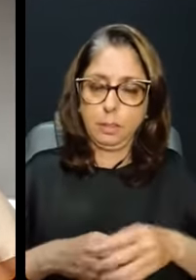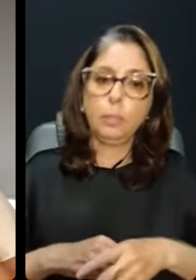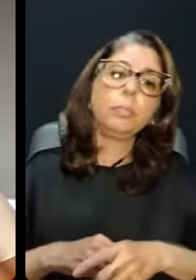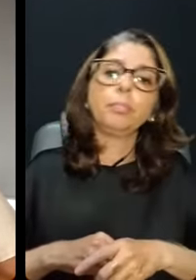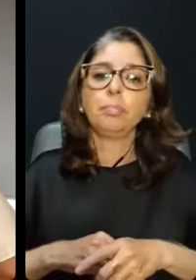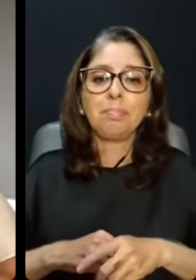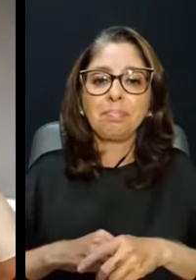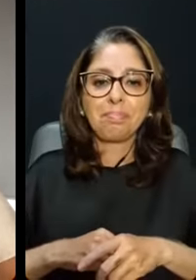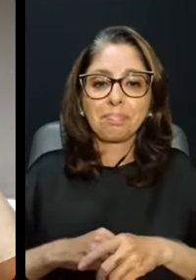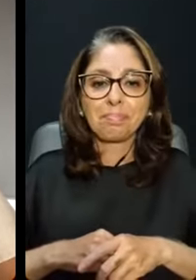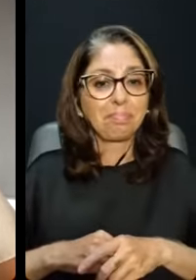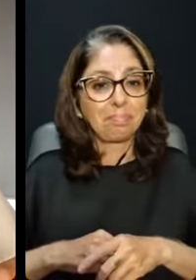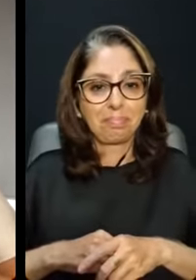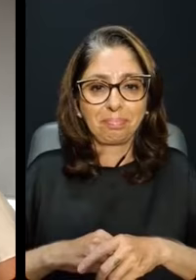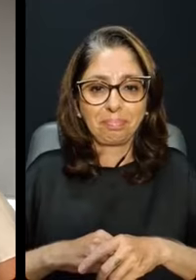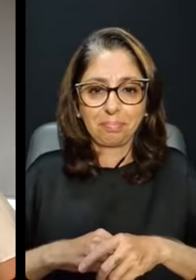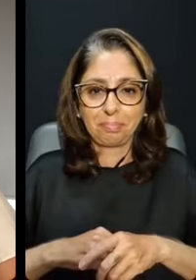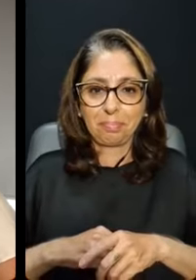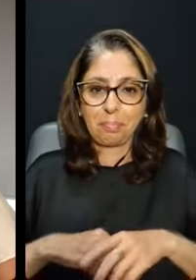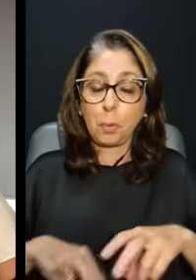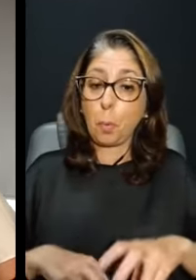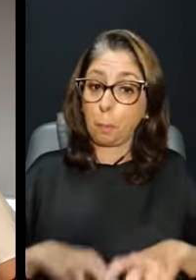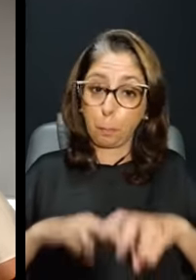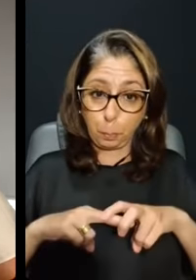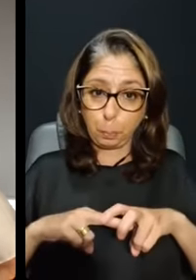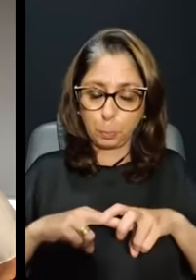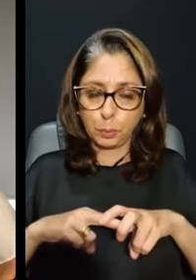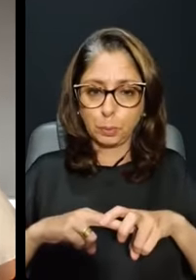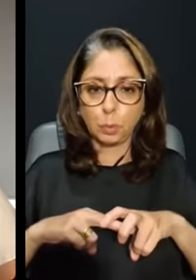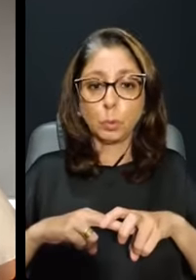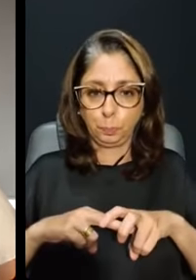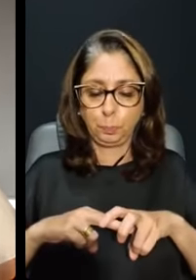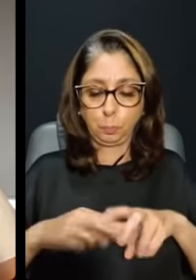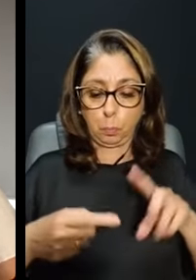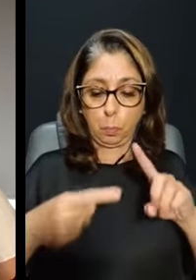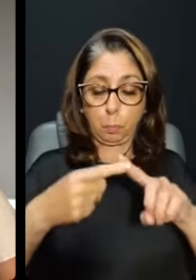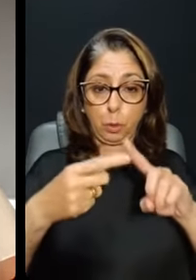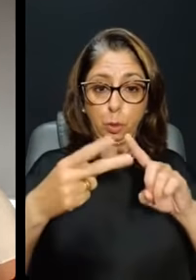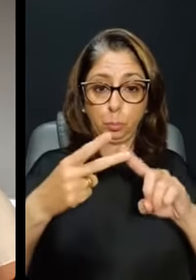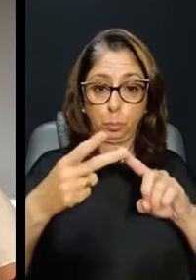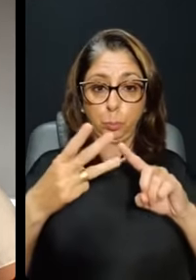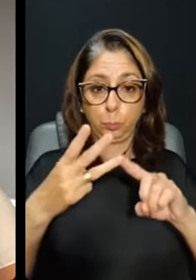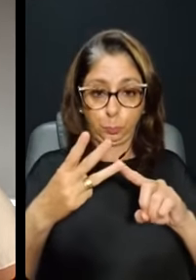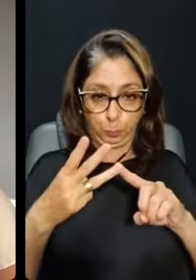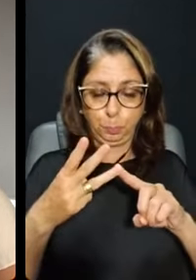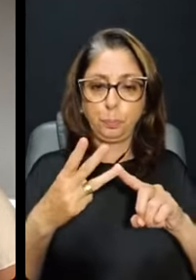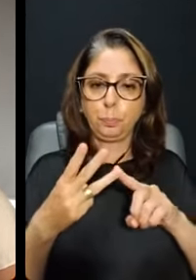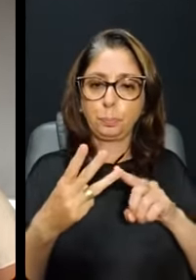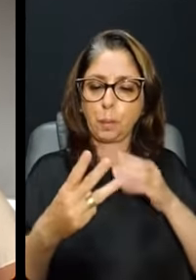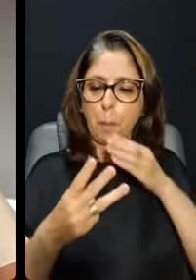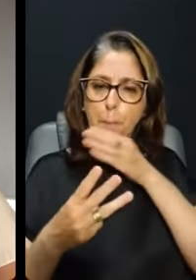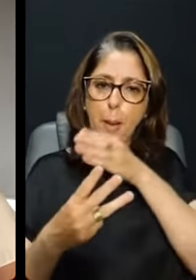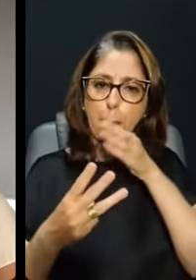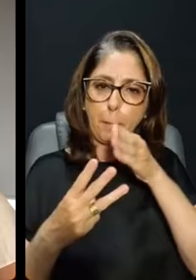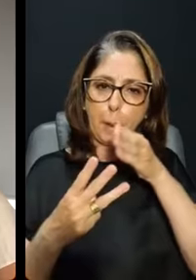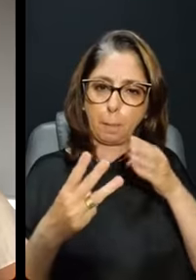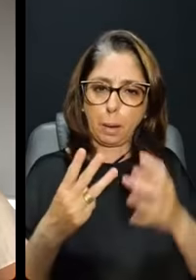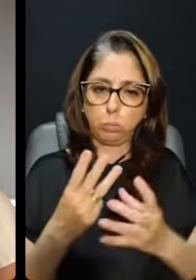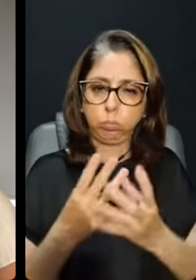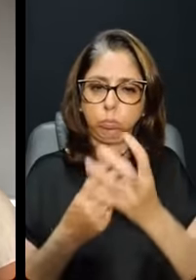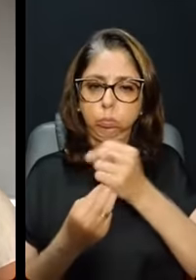onde esses três universos se encontram, esse seria realmente o lugar do 100% acessível, que se fala